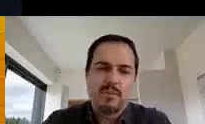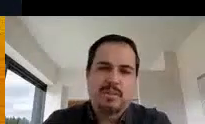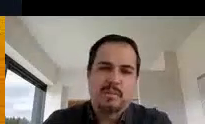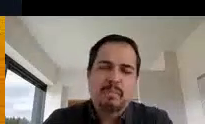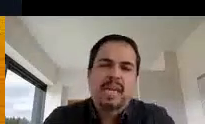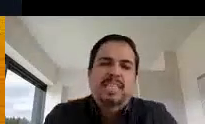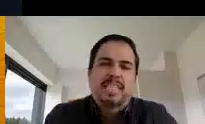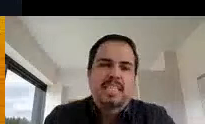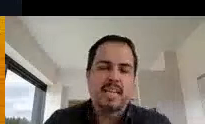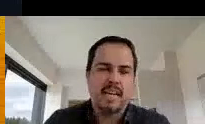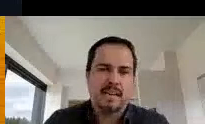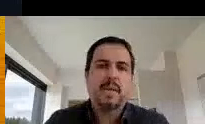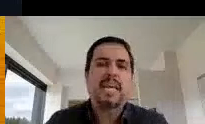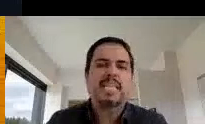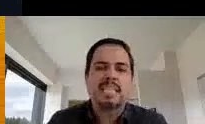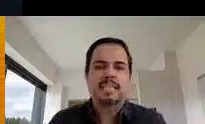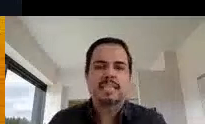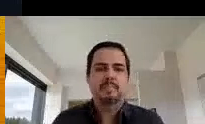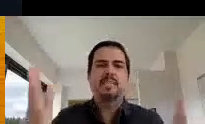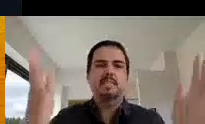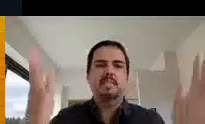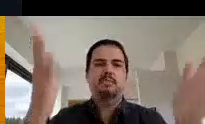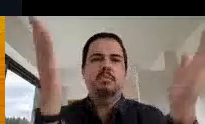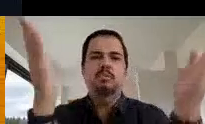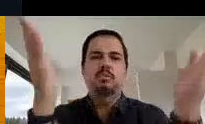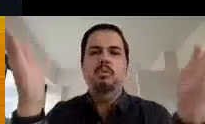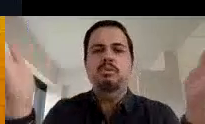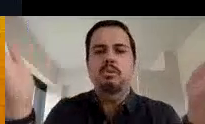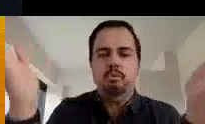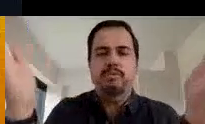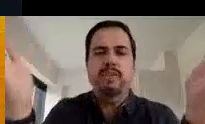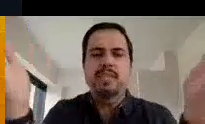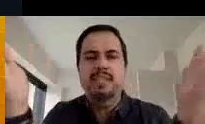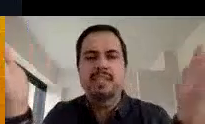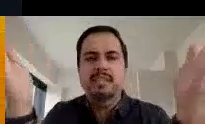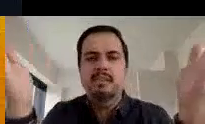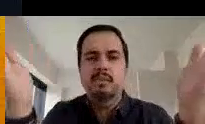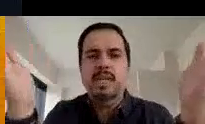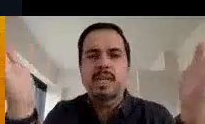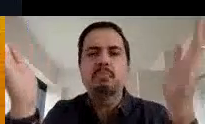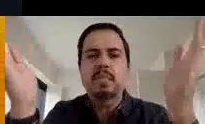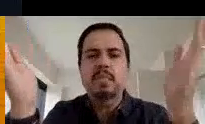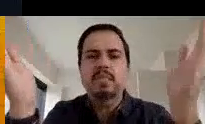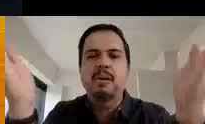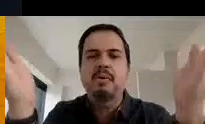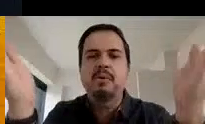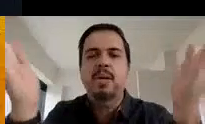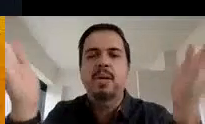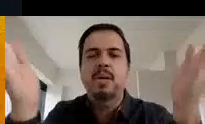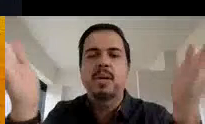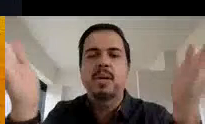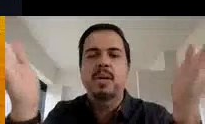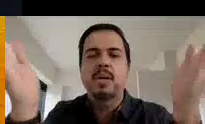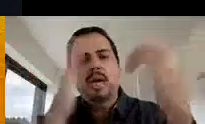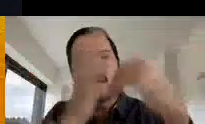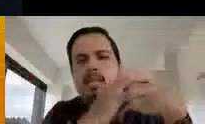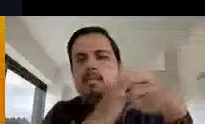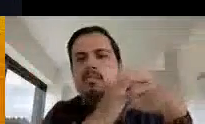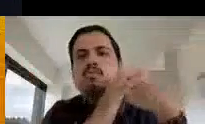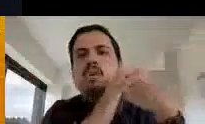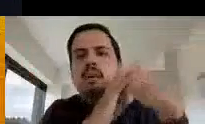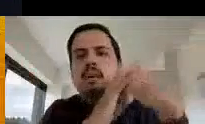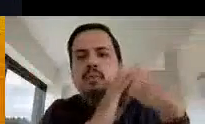aí professores usando Paint, cara. Paint do Windows para fazer aqueles desenhos quadrados bizarro.